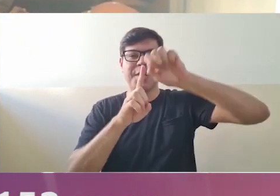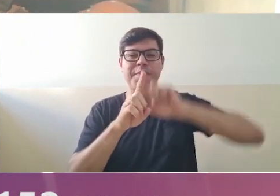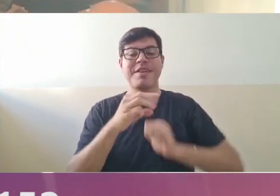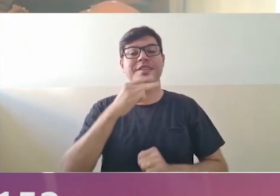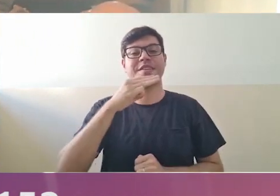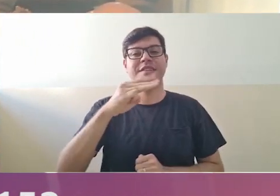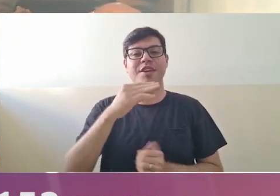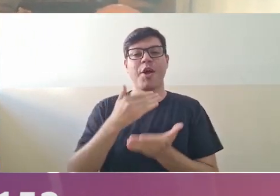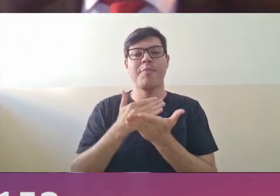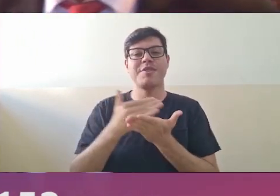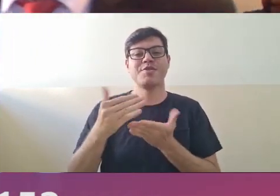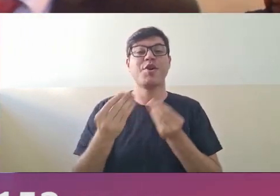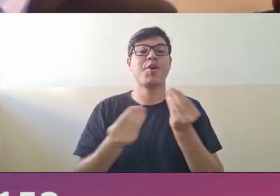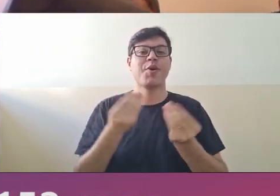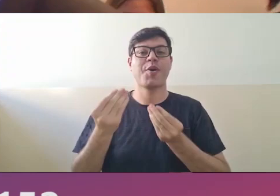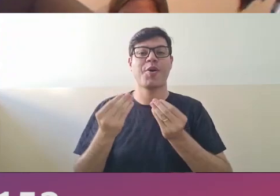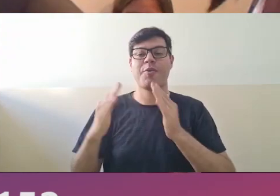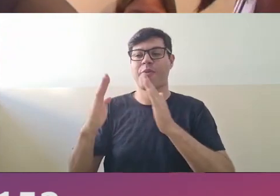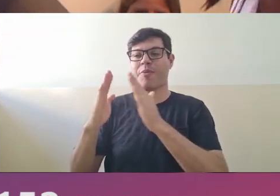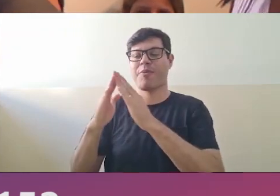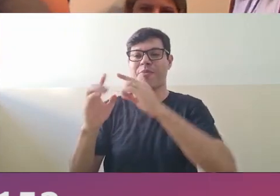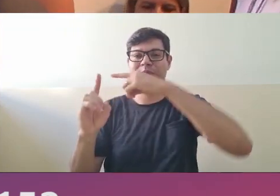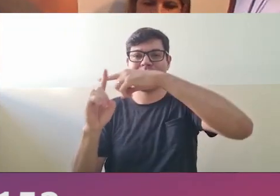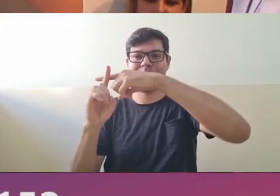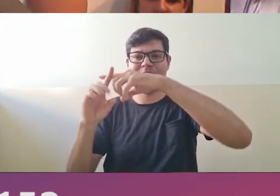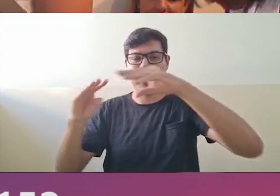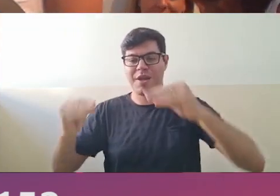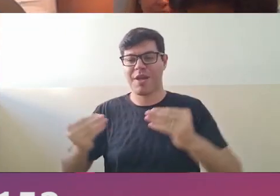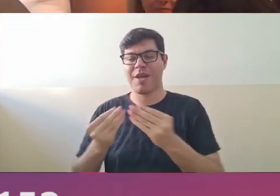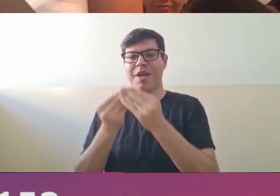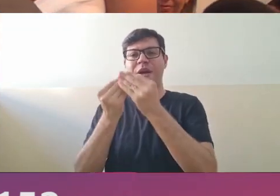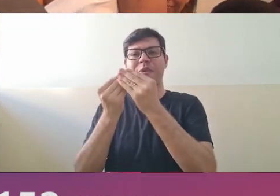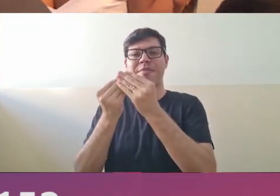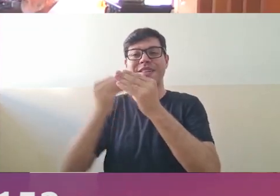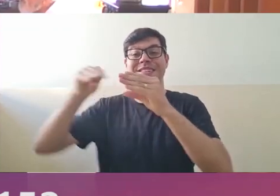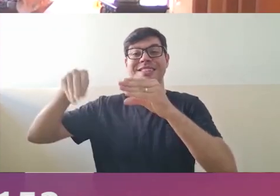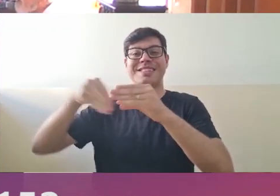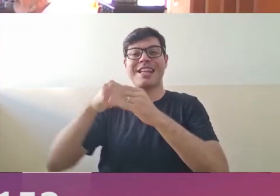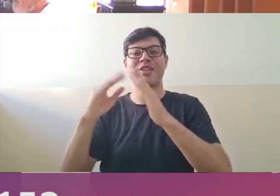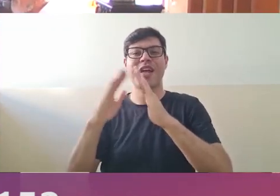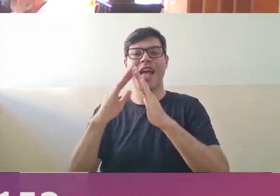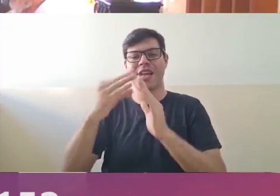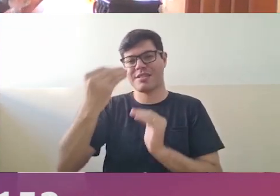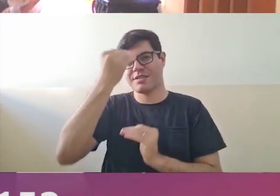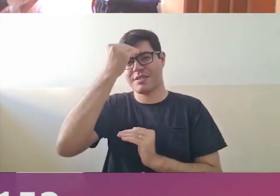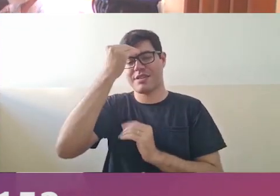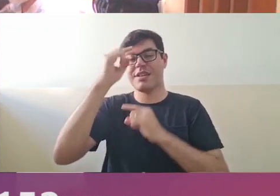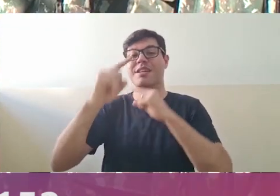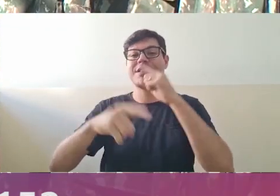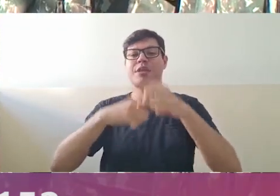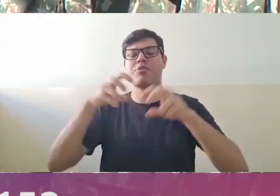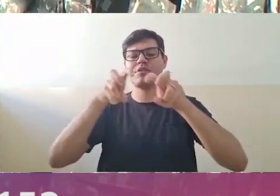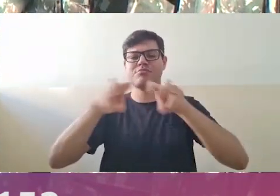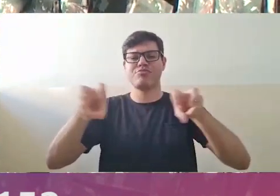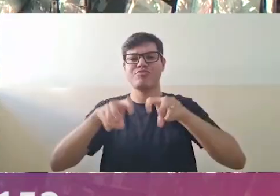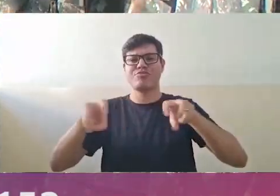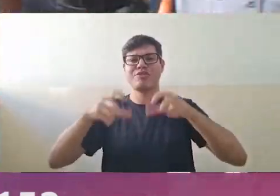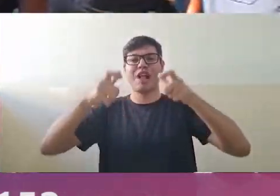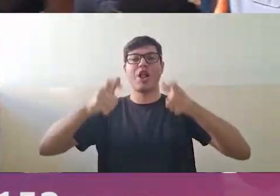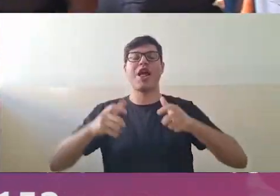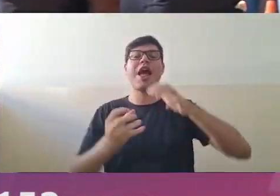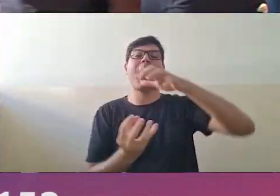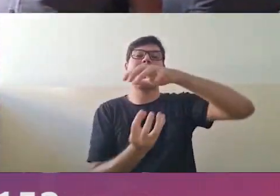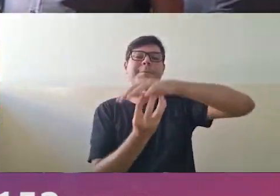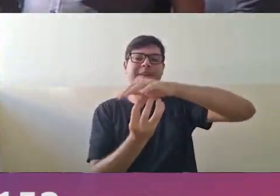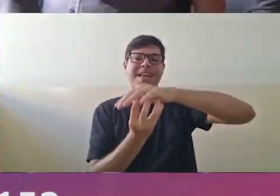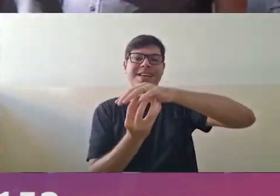24 de março, começaram com uma missa na Capela de Santo Antônio, que fica na Casa da Memória. Em seguida, um